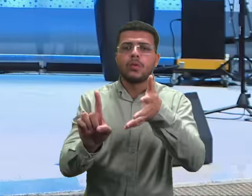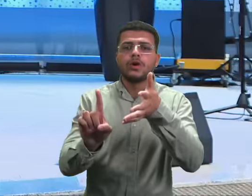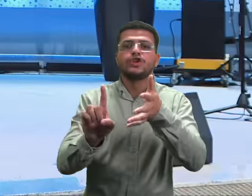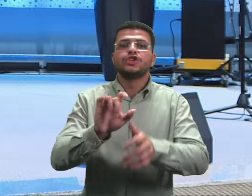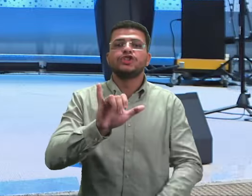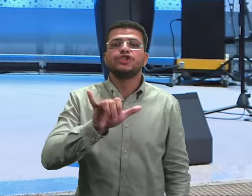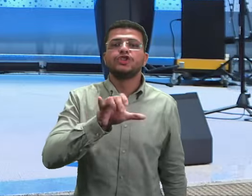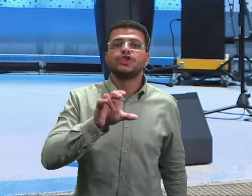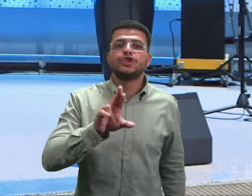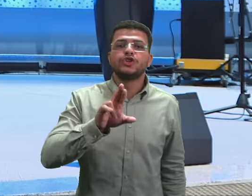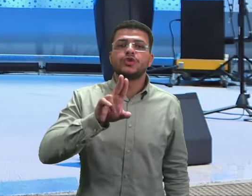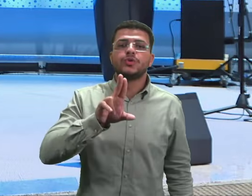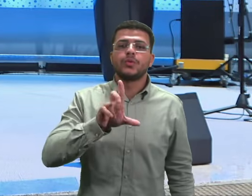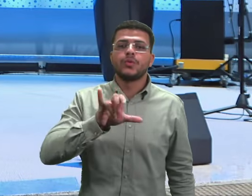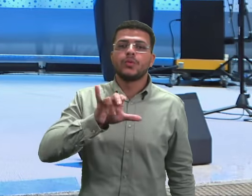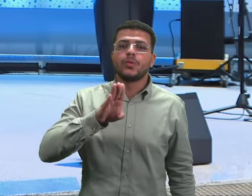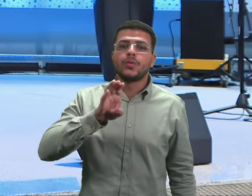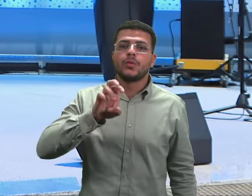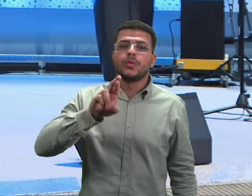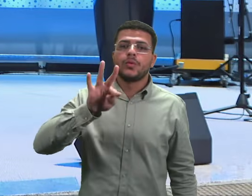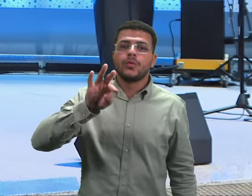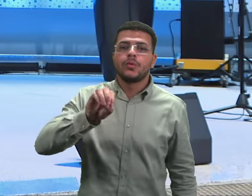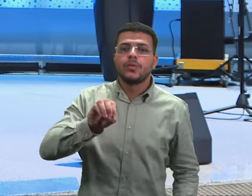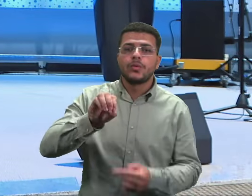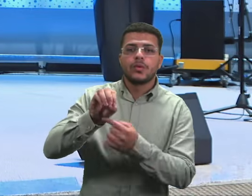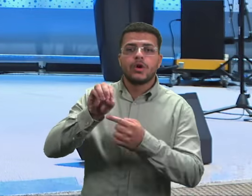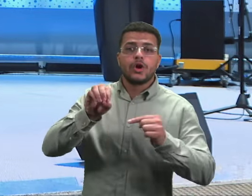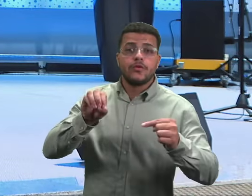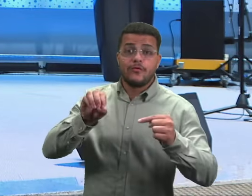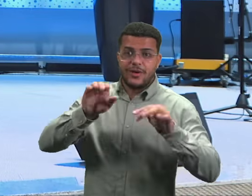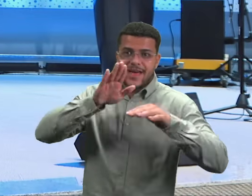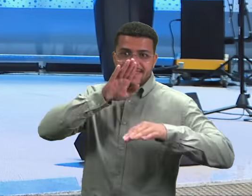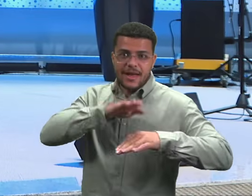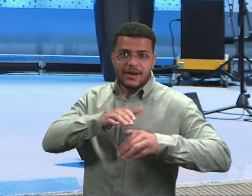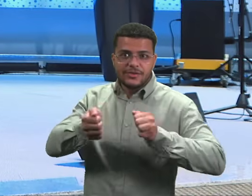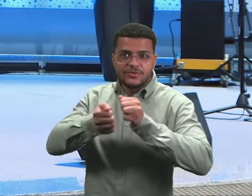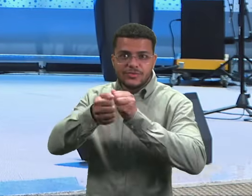Gilberto, eu vou passar a tarde hoje com você.